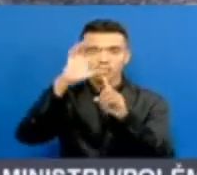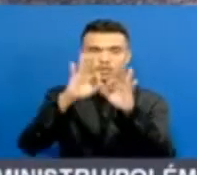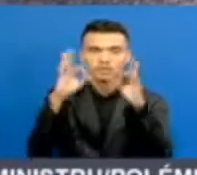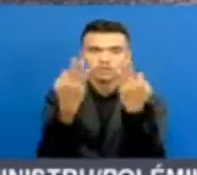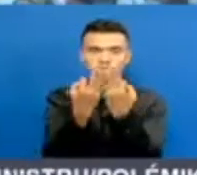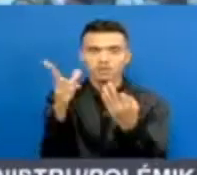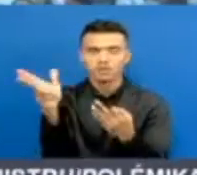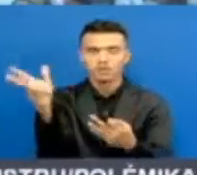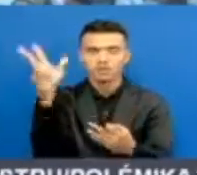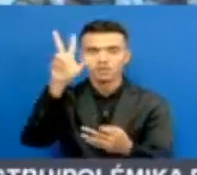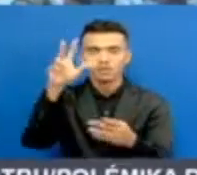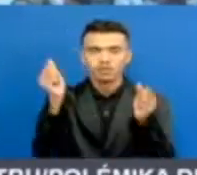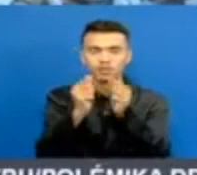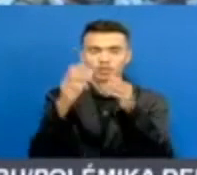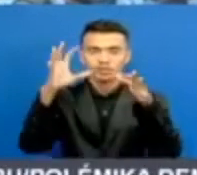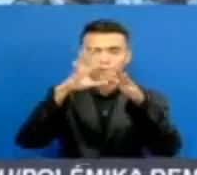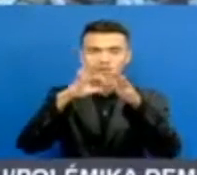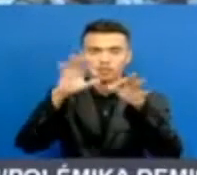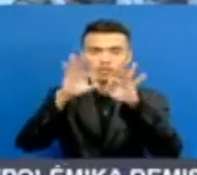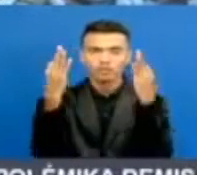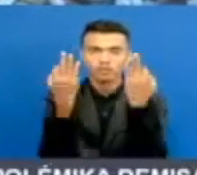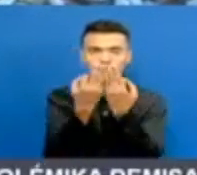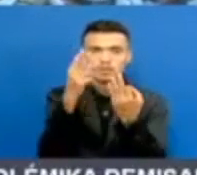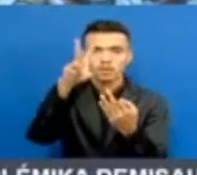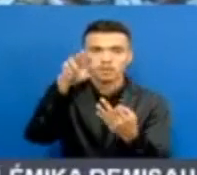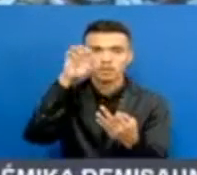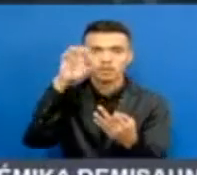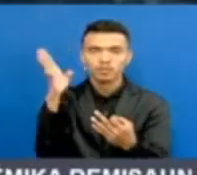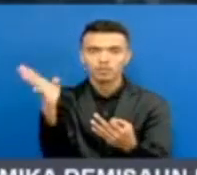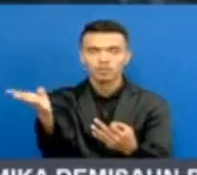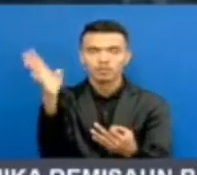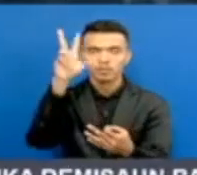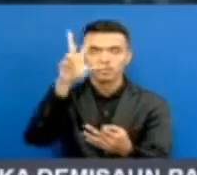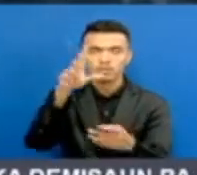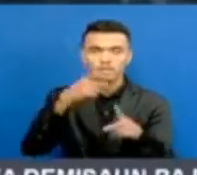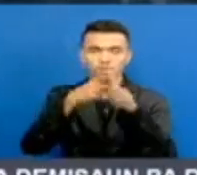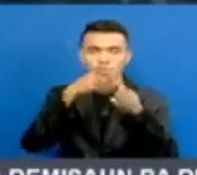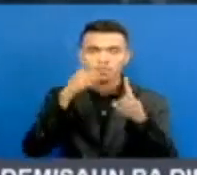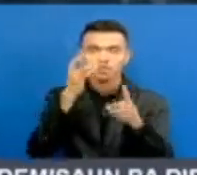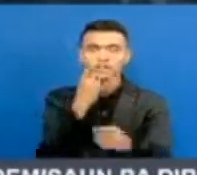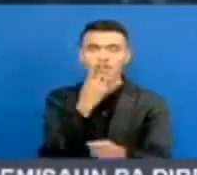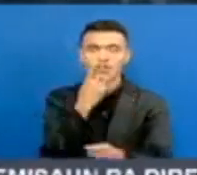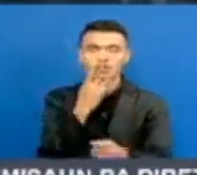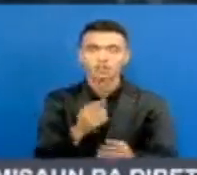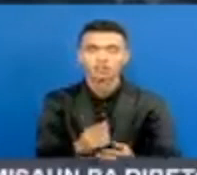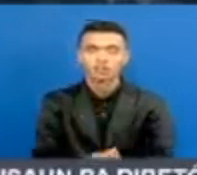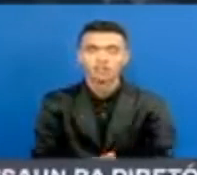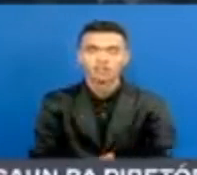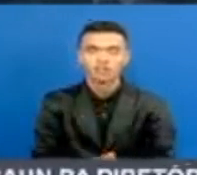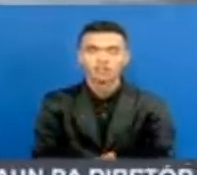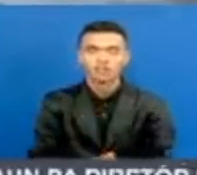Limanul Resin Tolu, com membro família Hamutuk atus rua Hatnul Resin Tolu, causa russe circuito linha